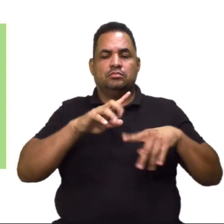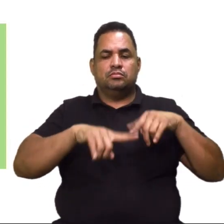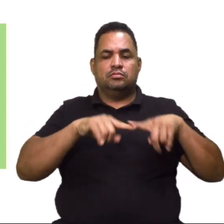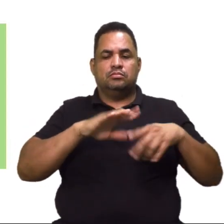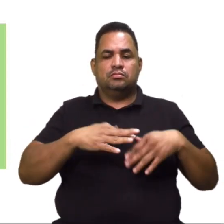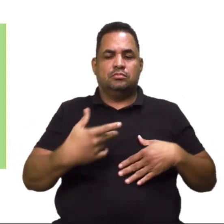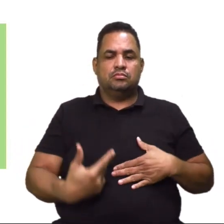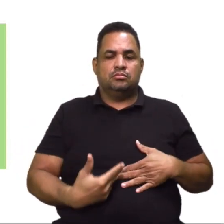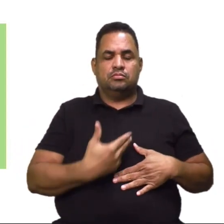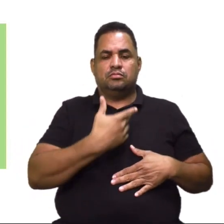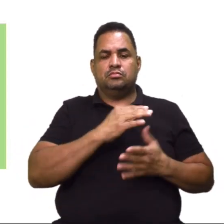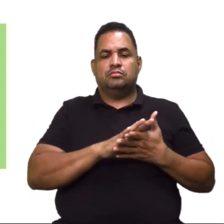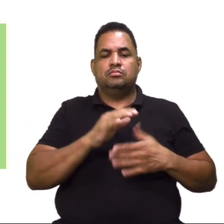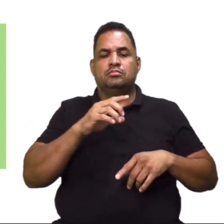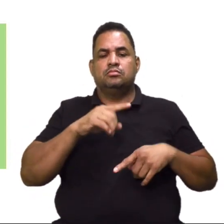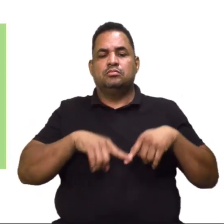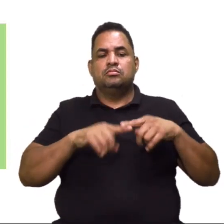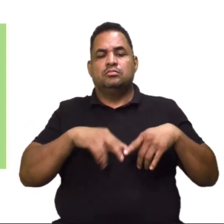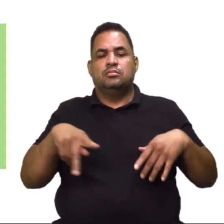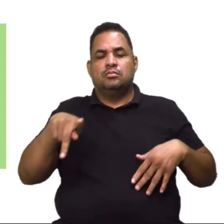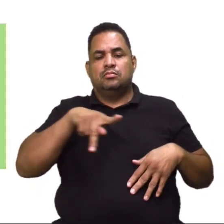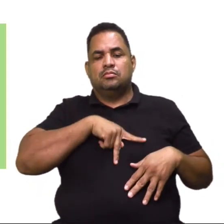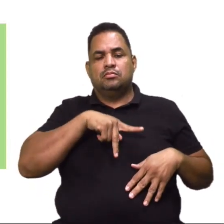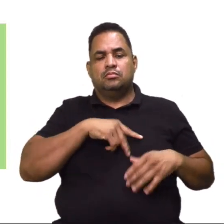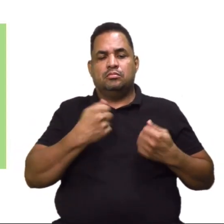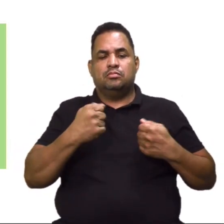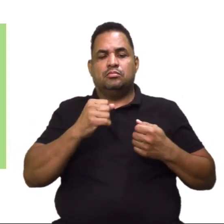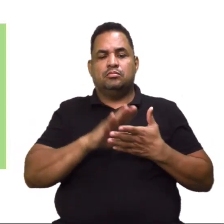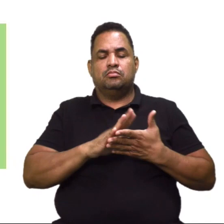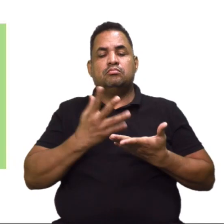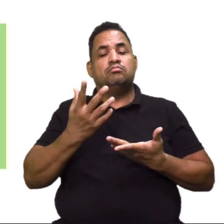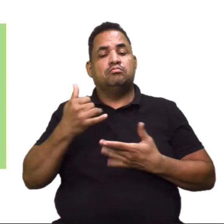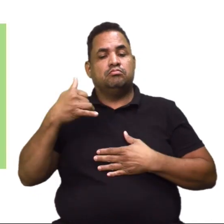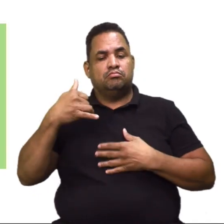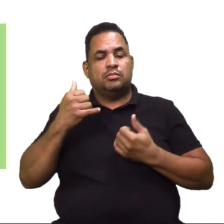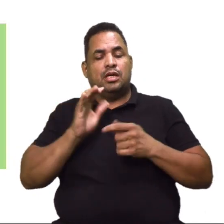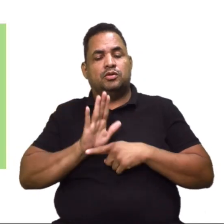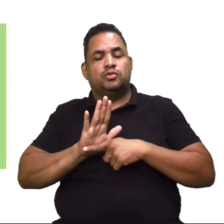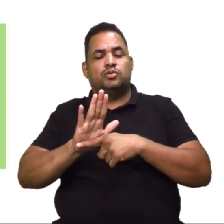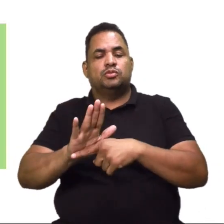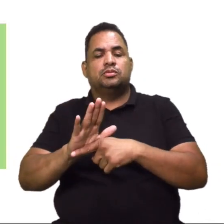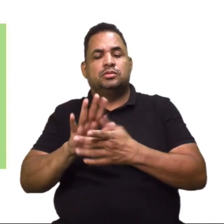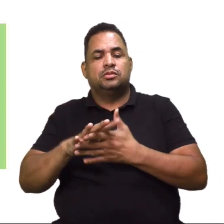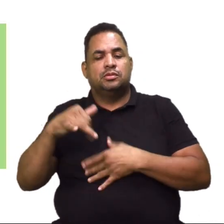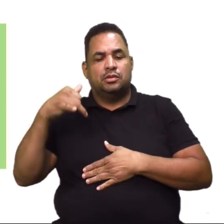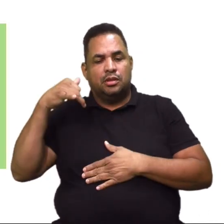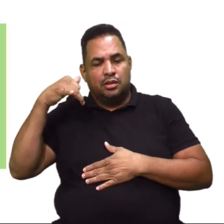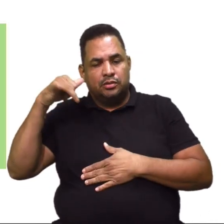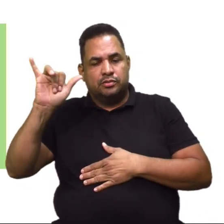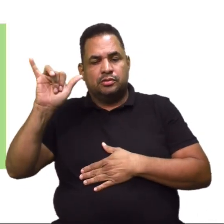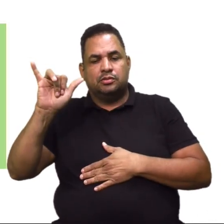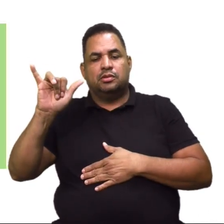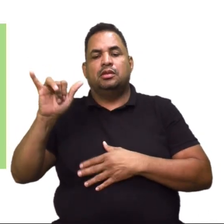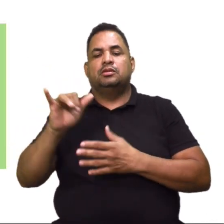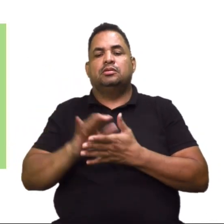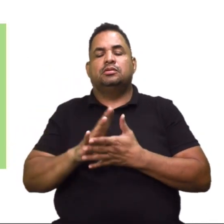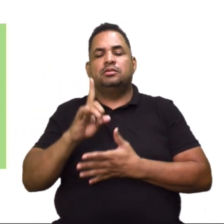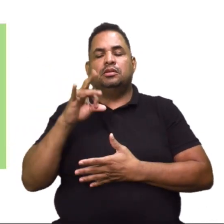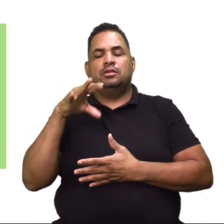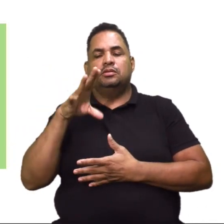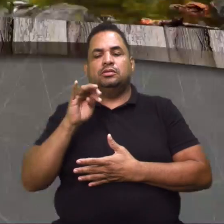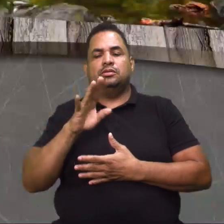cirúrgicos e equipamentos pessoais podem ser determinantes na prevenção dessas DSTs. Tudo bem,